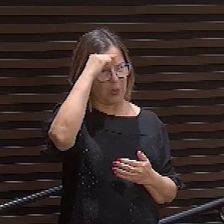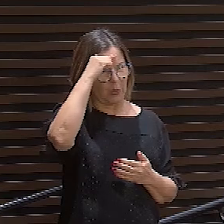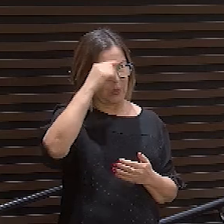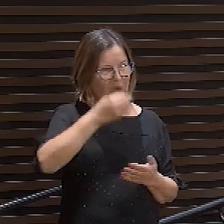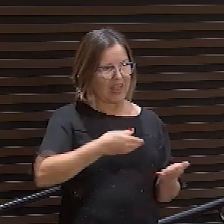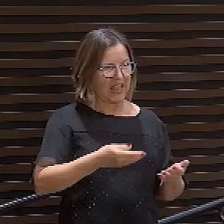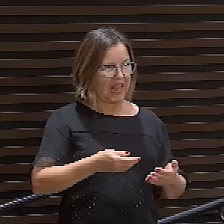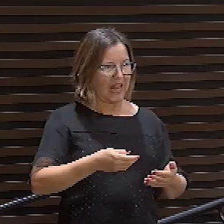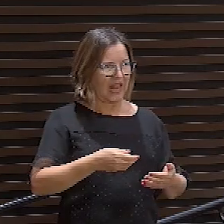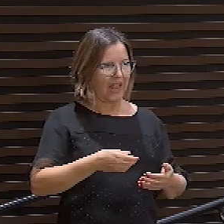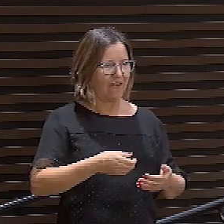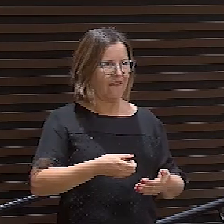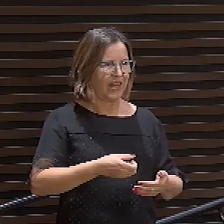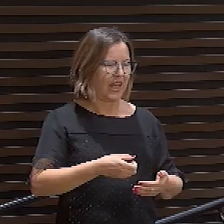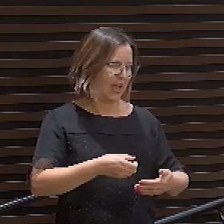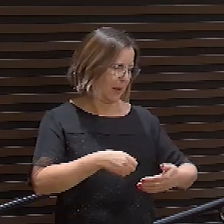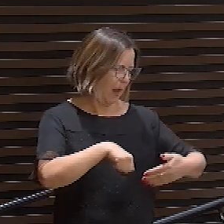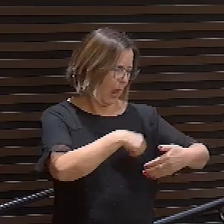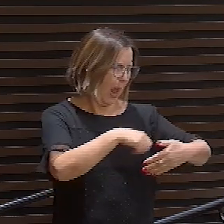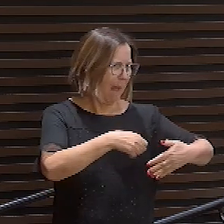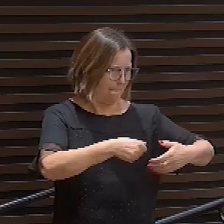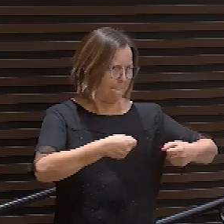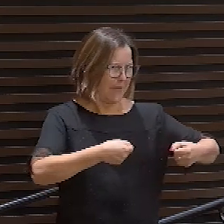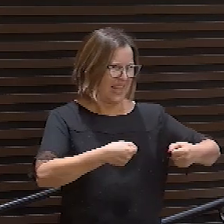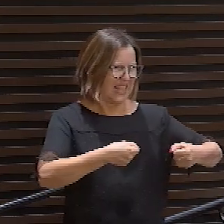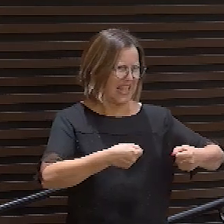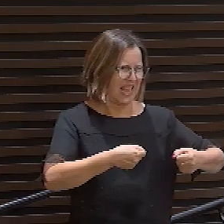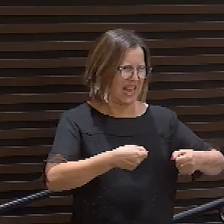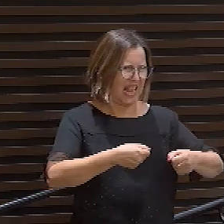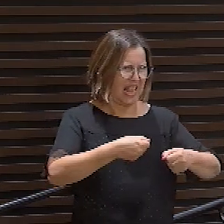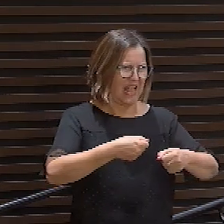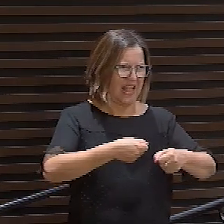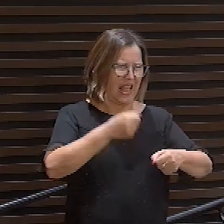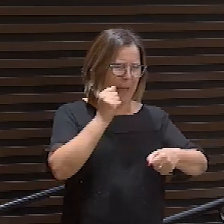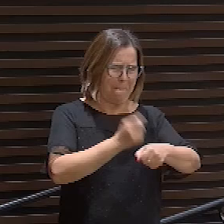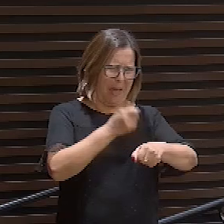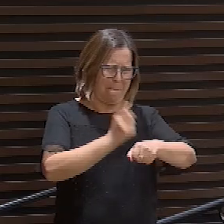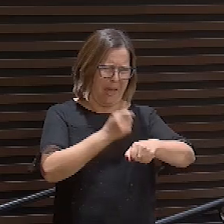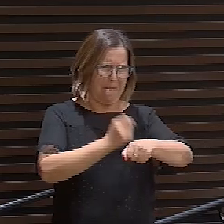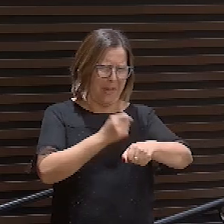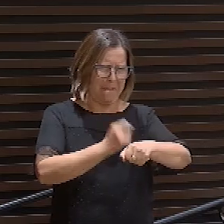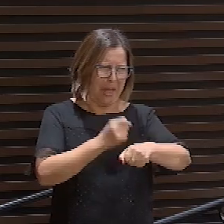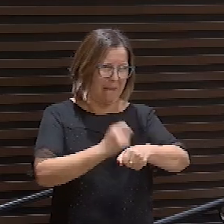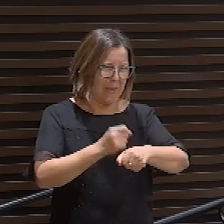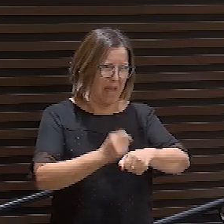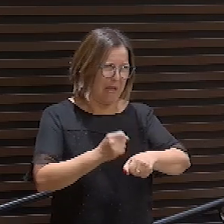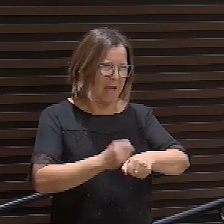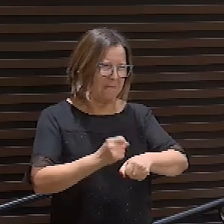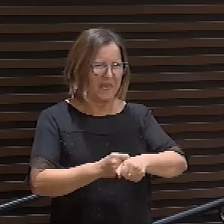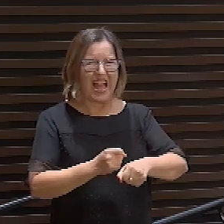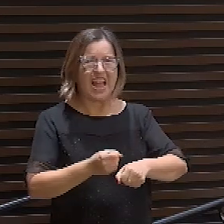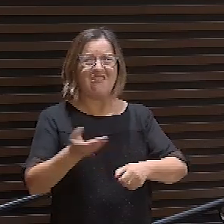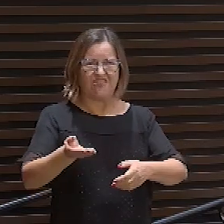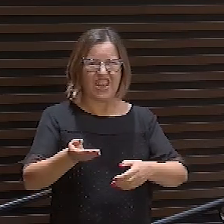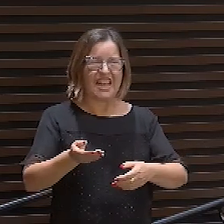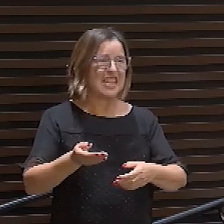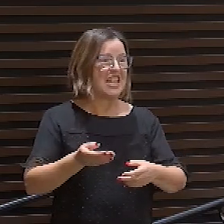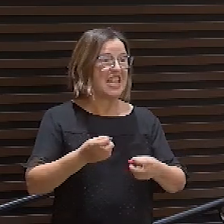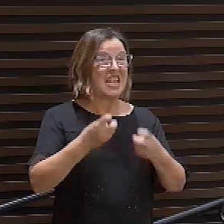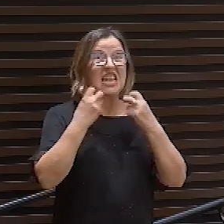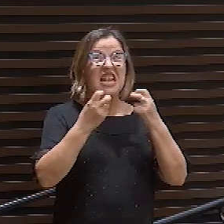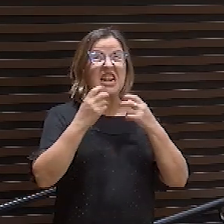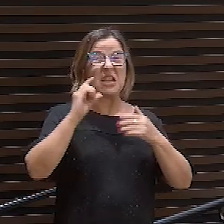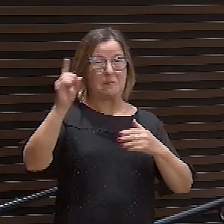de fome lá na porta da CTI, clamando a Deus, porque Deus não tem capacidade de fazer o que